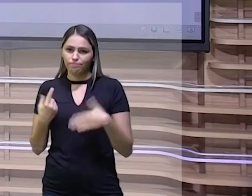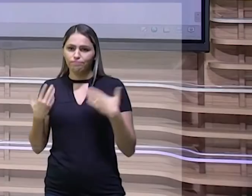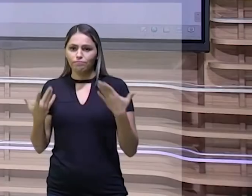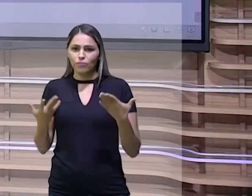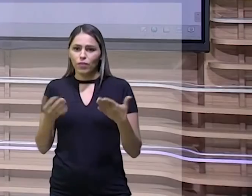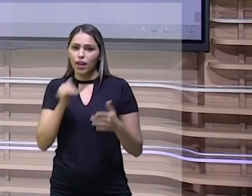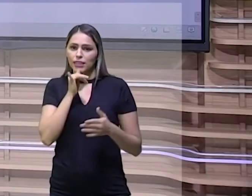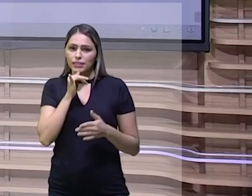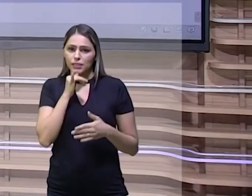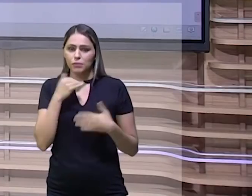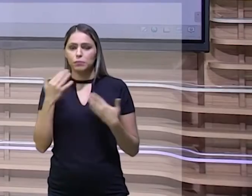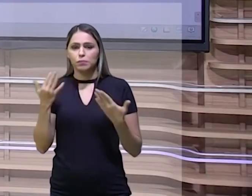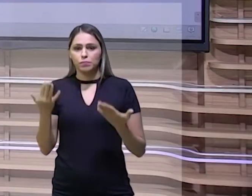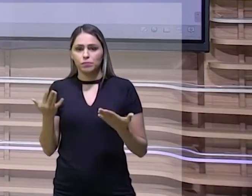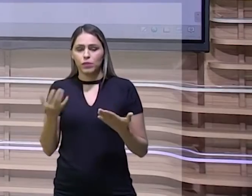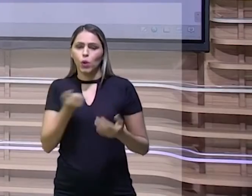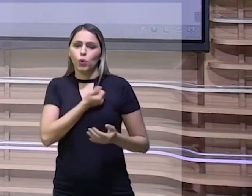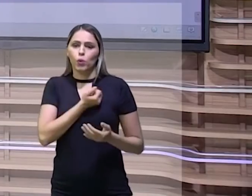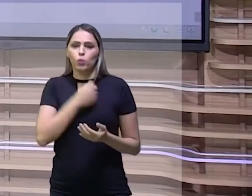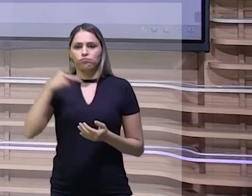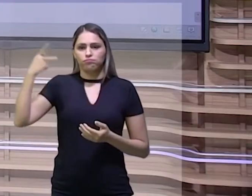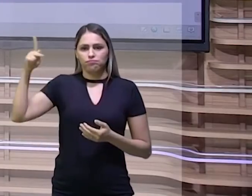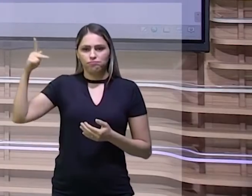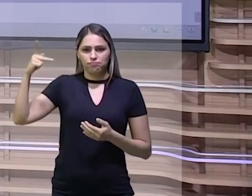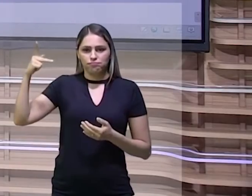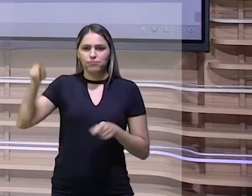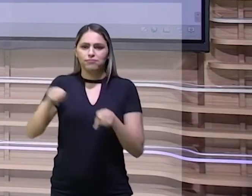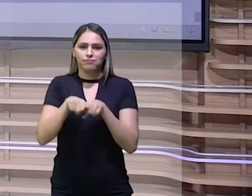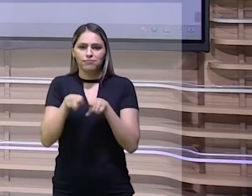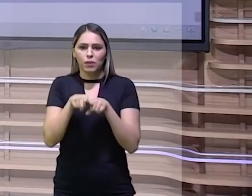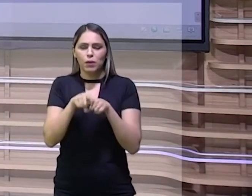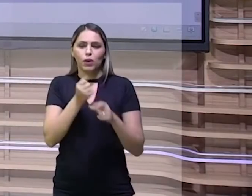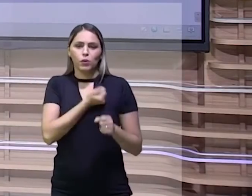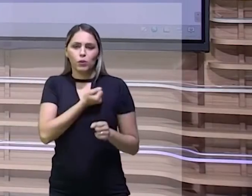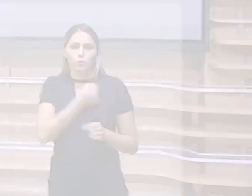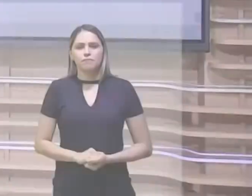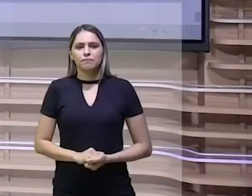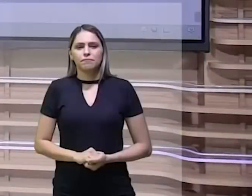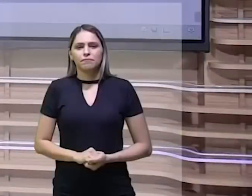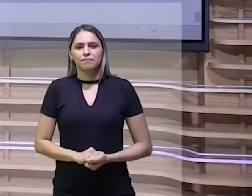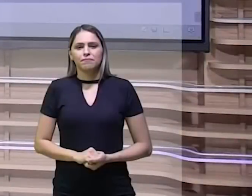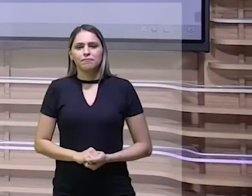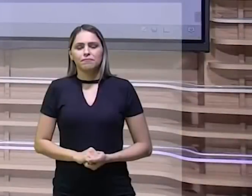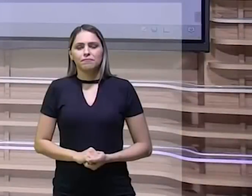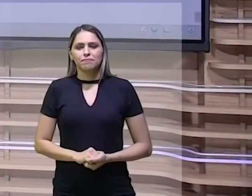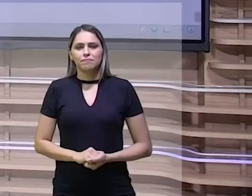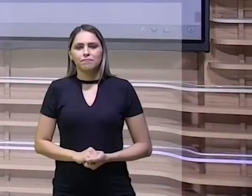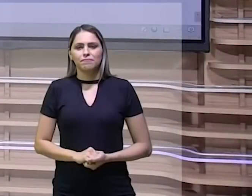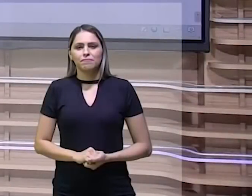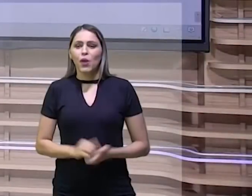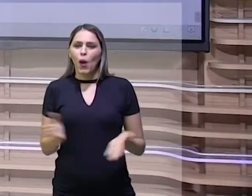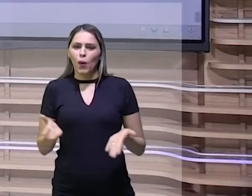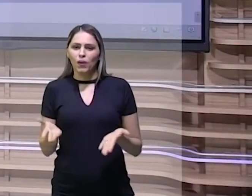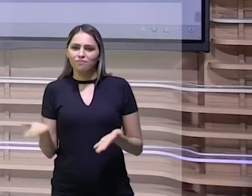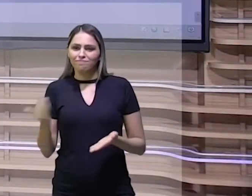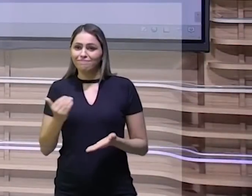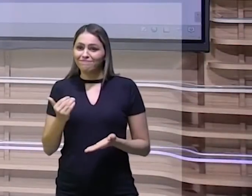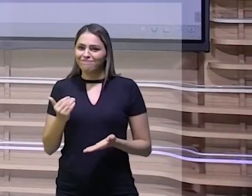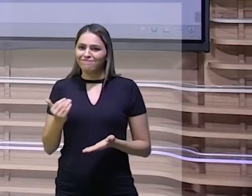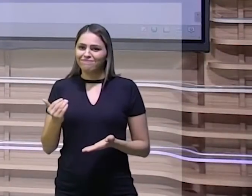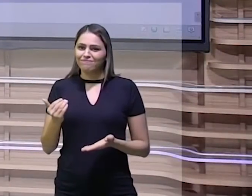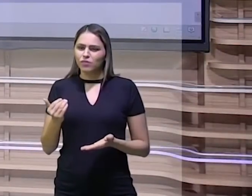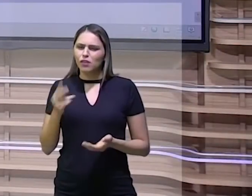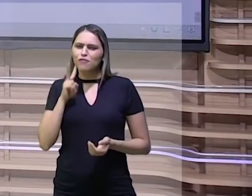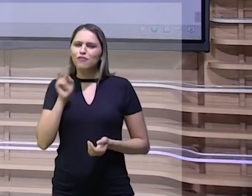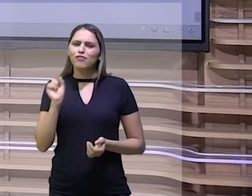nossos exemplos aqui, ó, de números pares e números ímpares. Agora vem comigo, vem